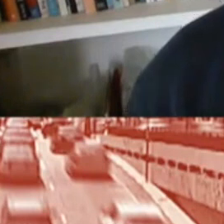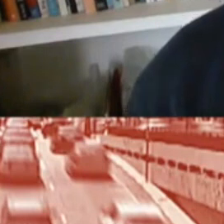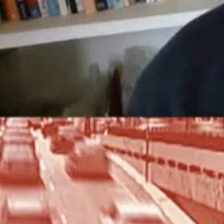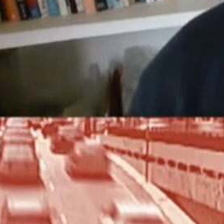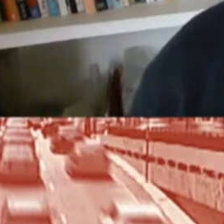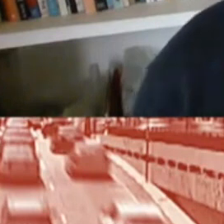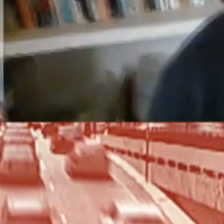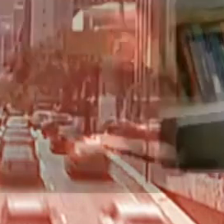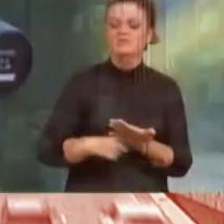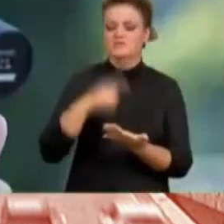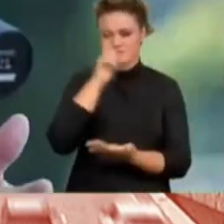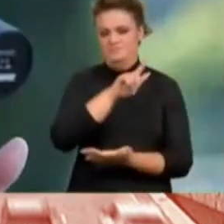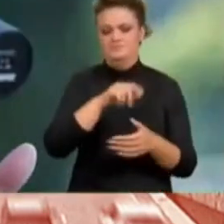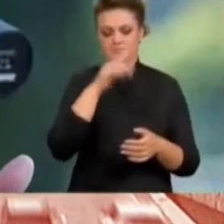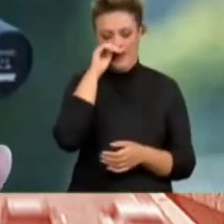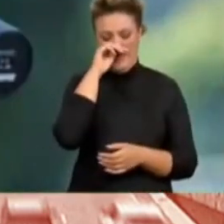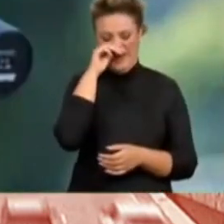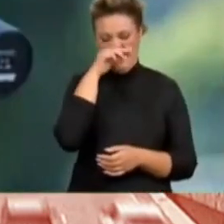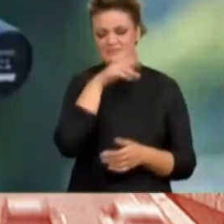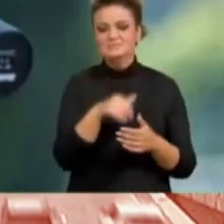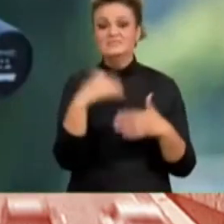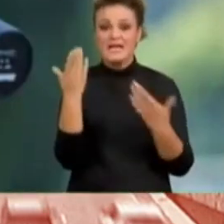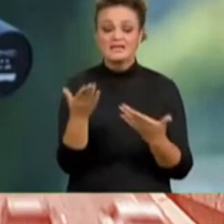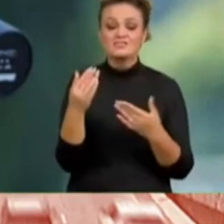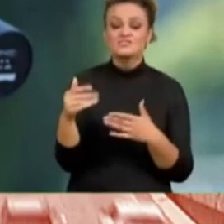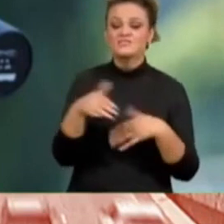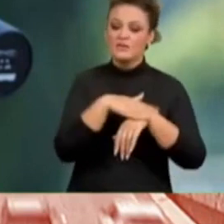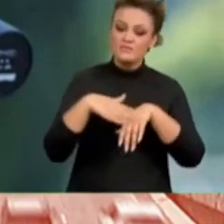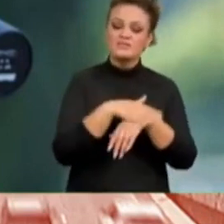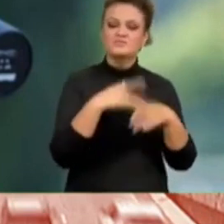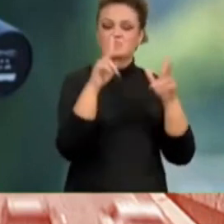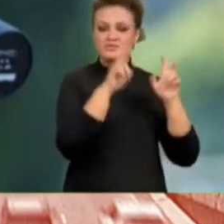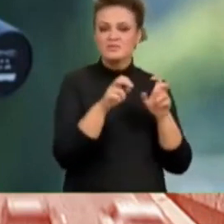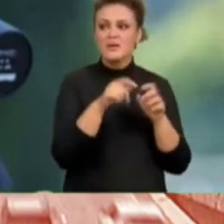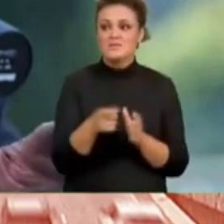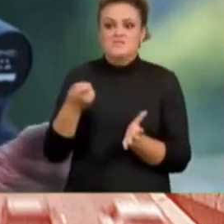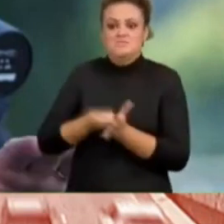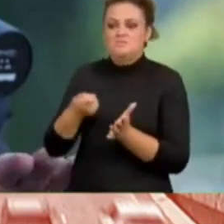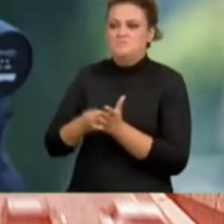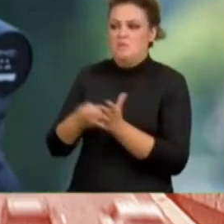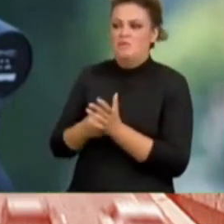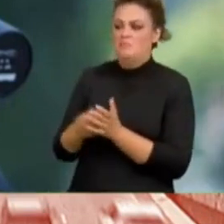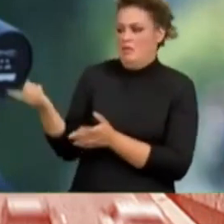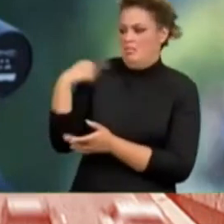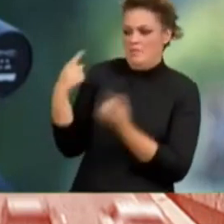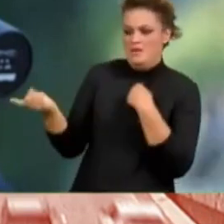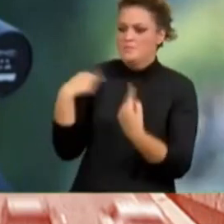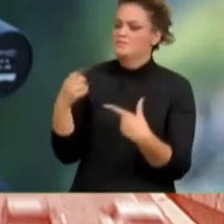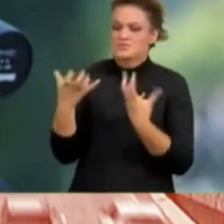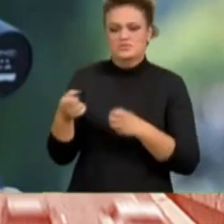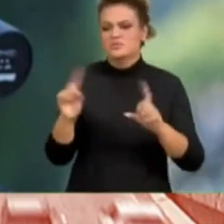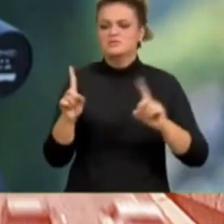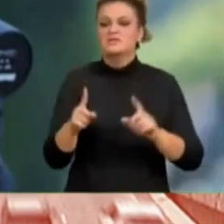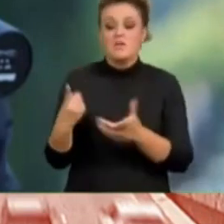internacionais e o que está em questão de fato agora é uma perspectiva de criar um